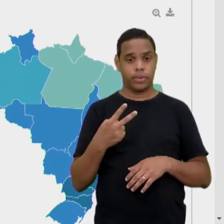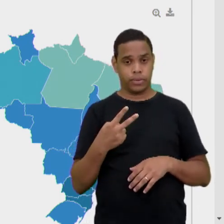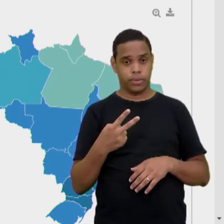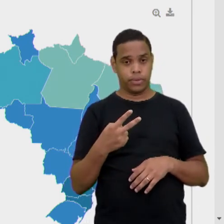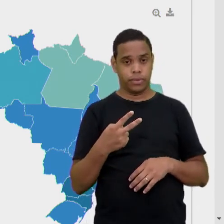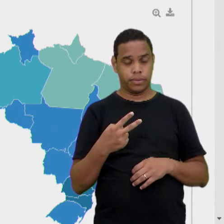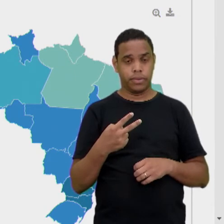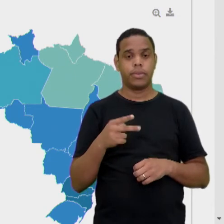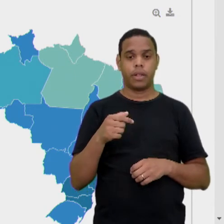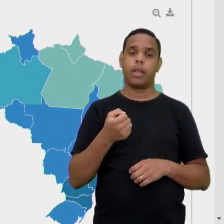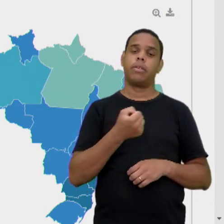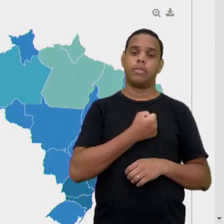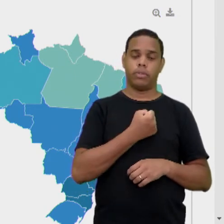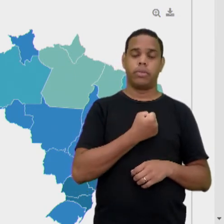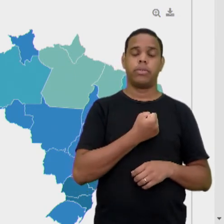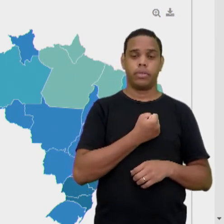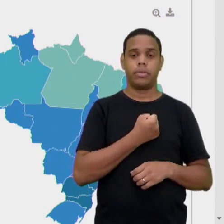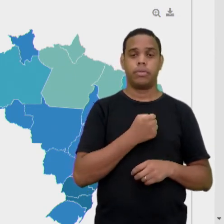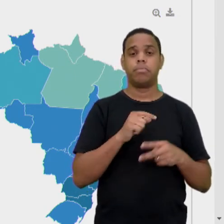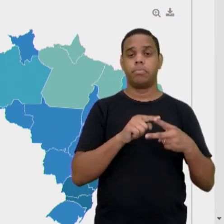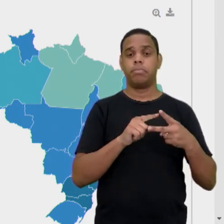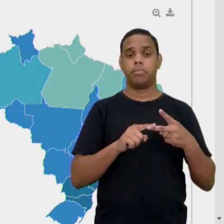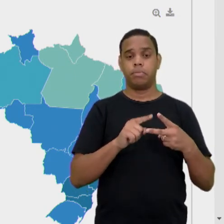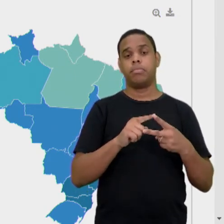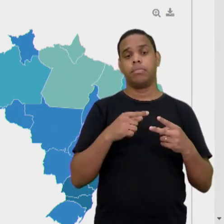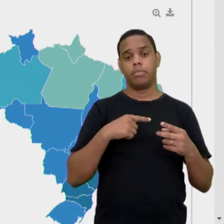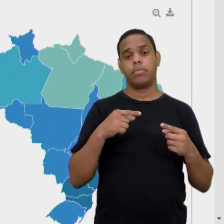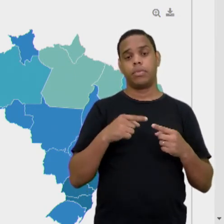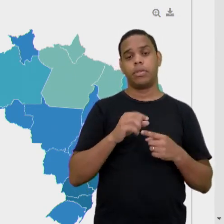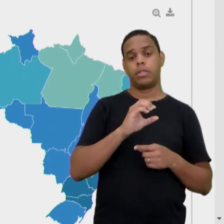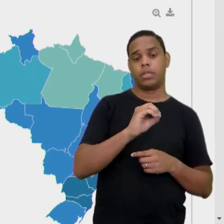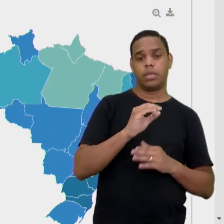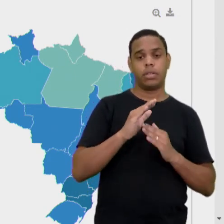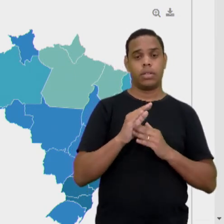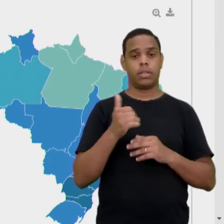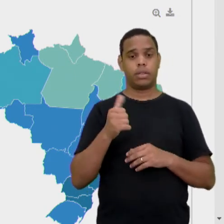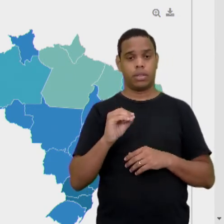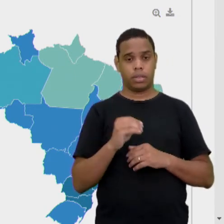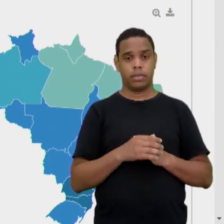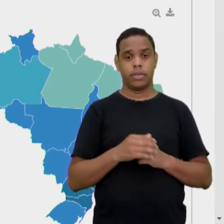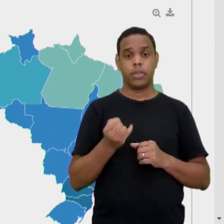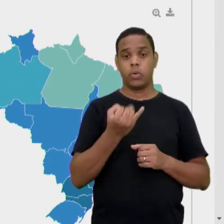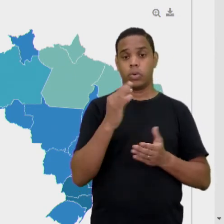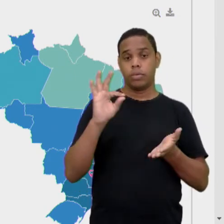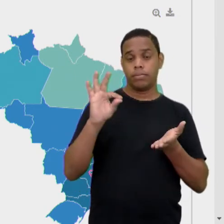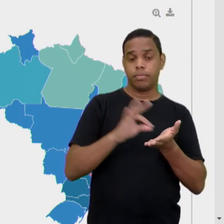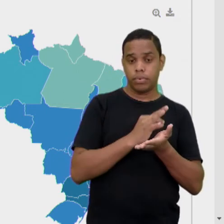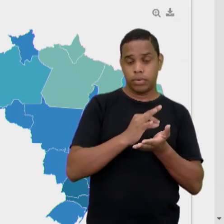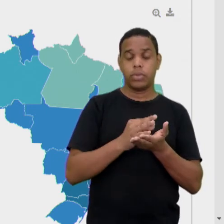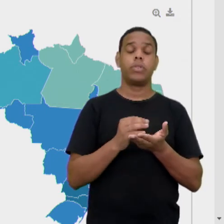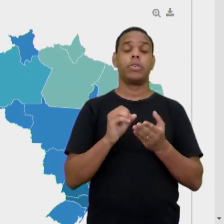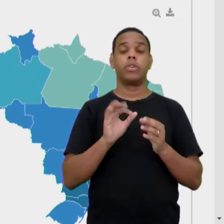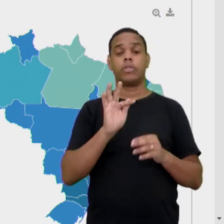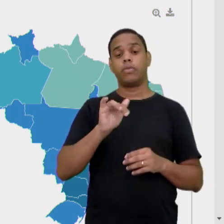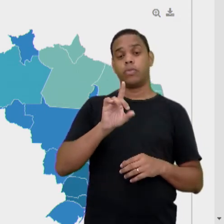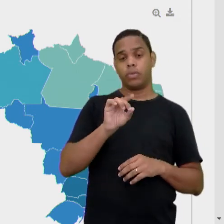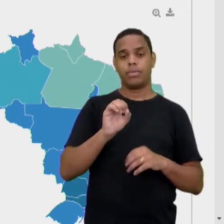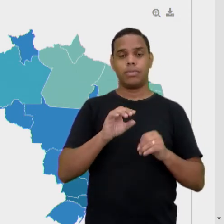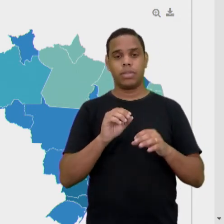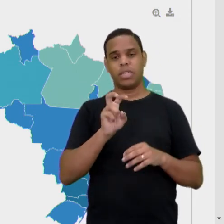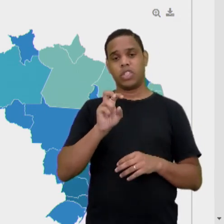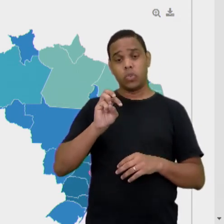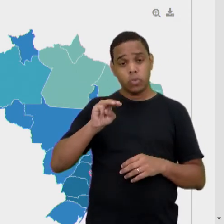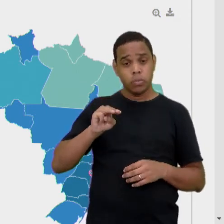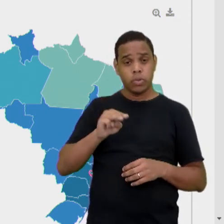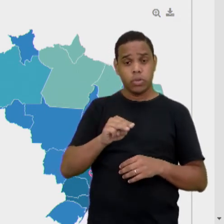5,2 é a nota aí. Então as duas notas que têm uma relação de 0 a 10. Número de matrículas aí do ensino fundamental, um pouco mais de 5